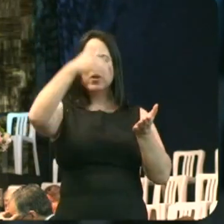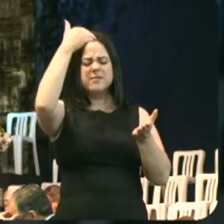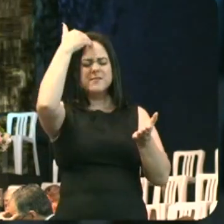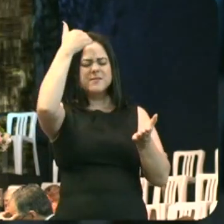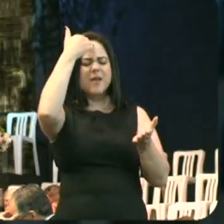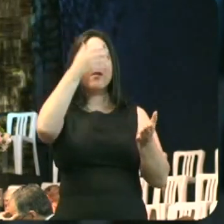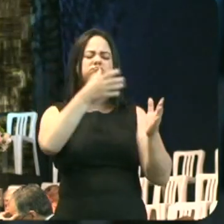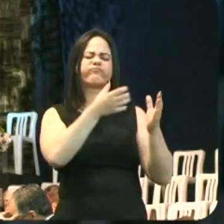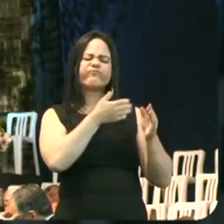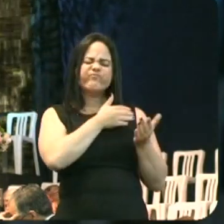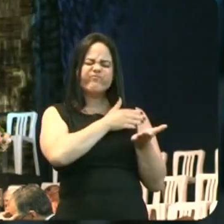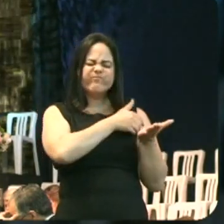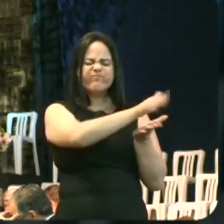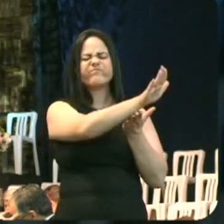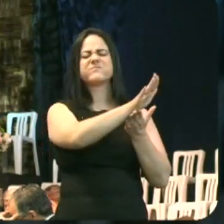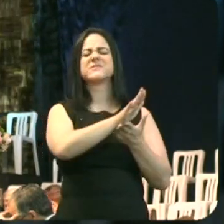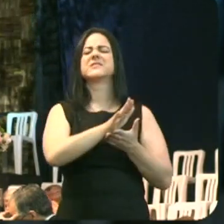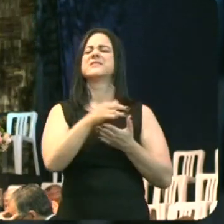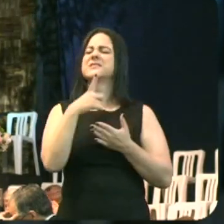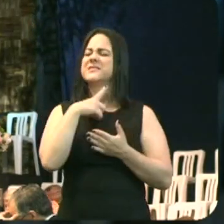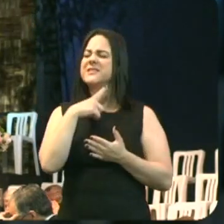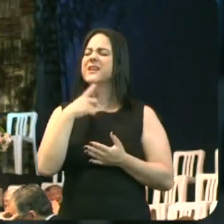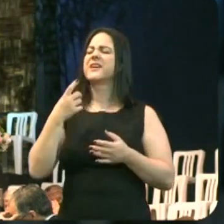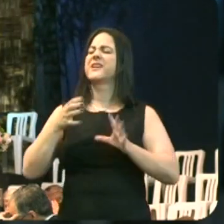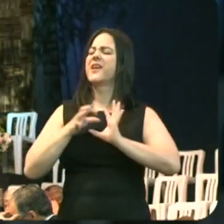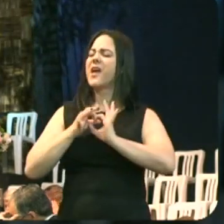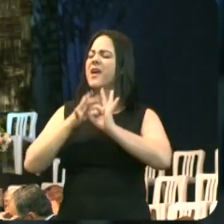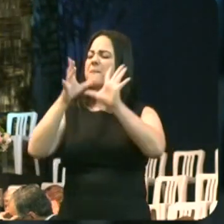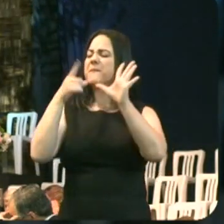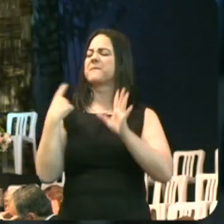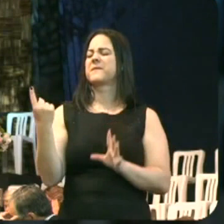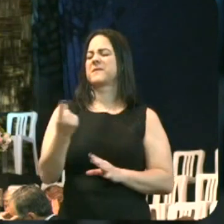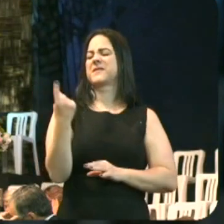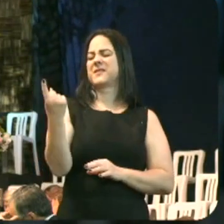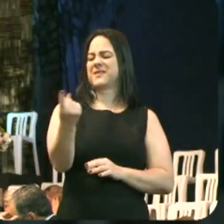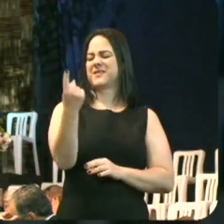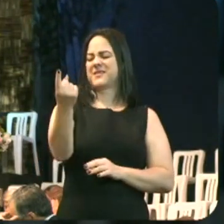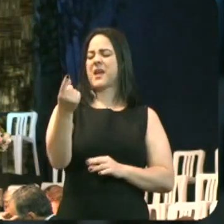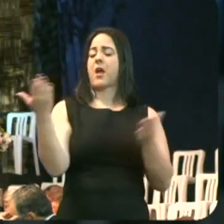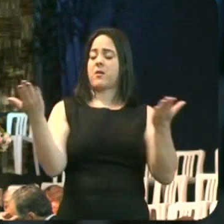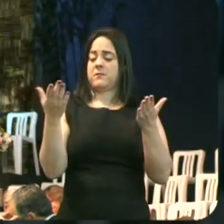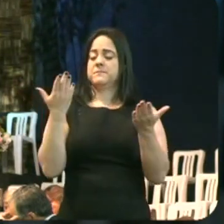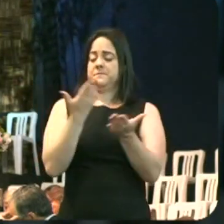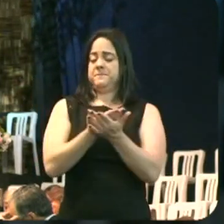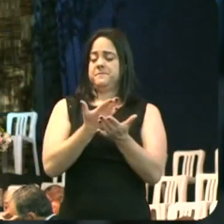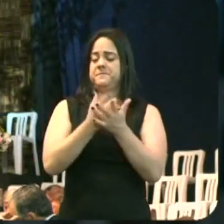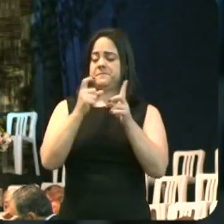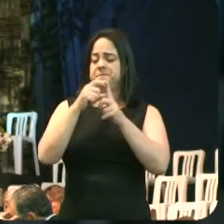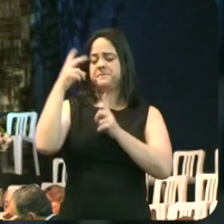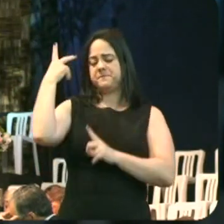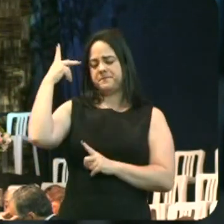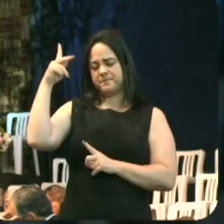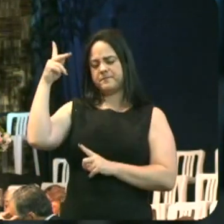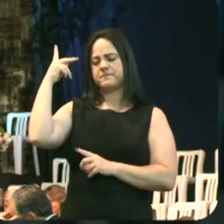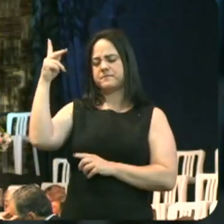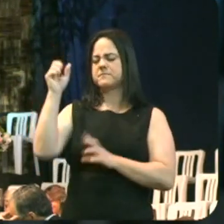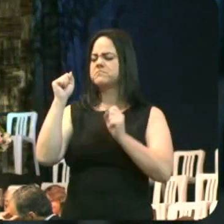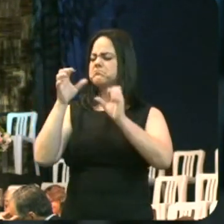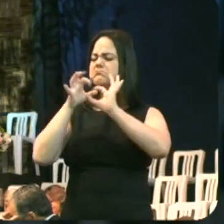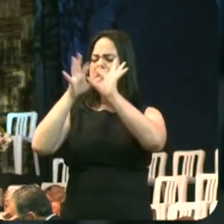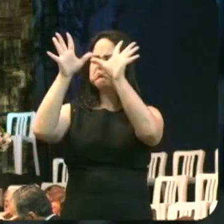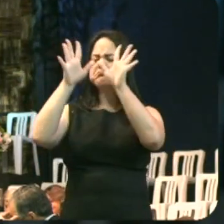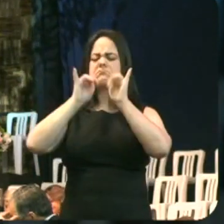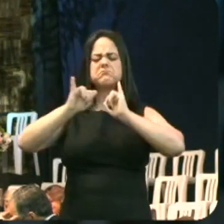nos dá redenção eterna. E nesta hora, quando vamos meditar na Tua Palavra, aplica a mensagem da